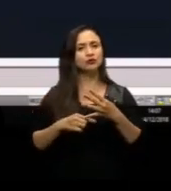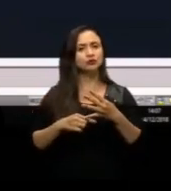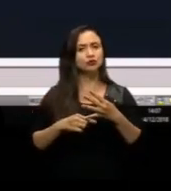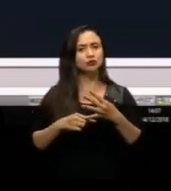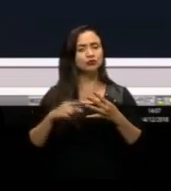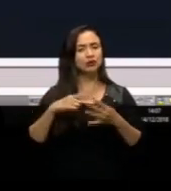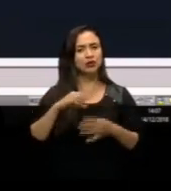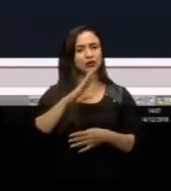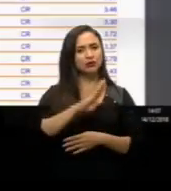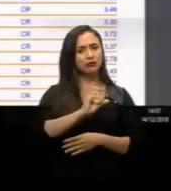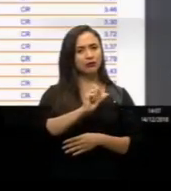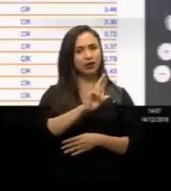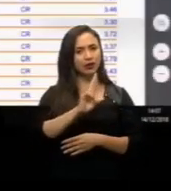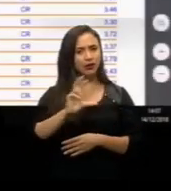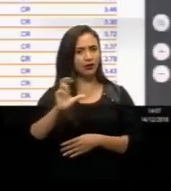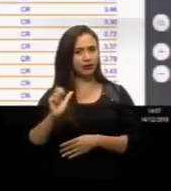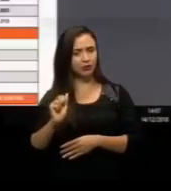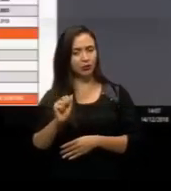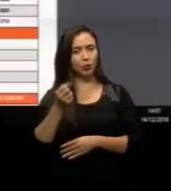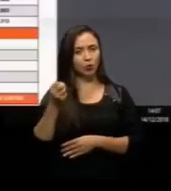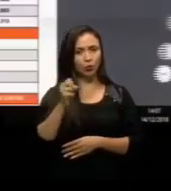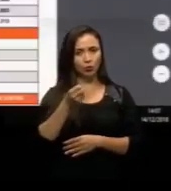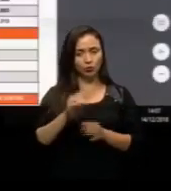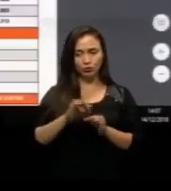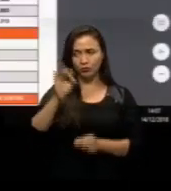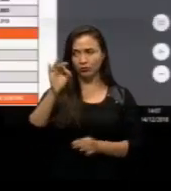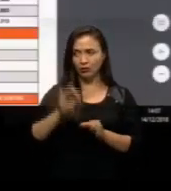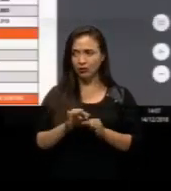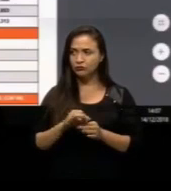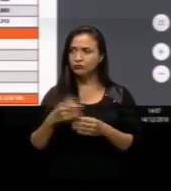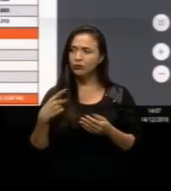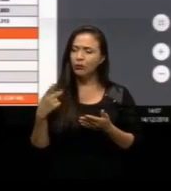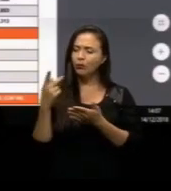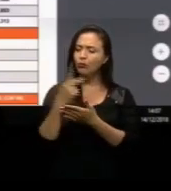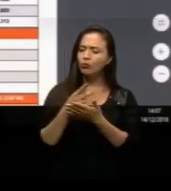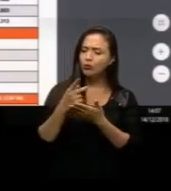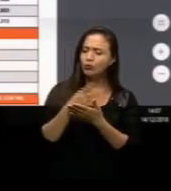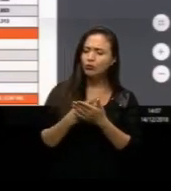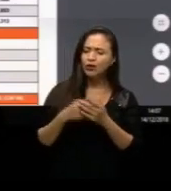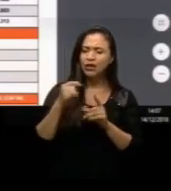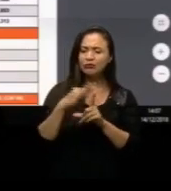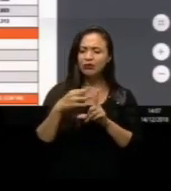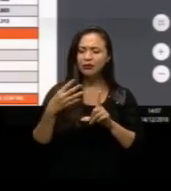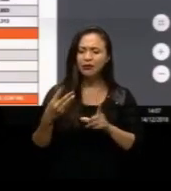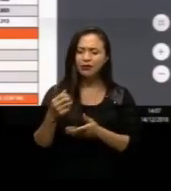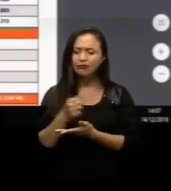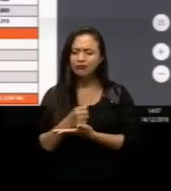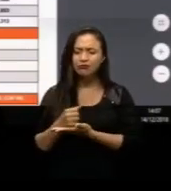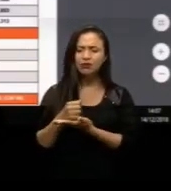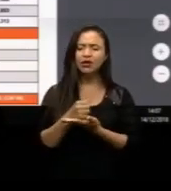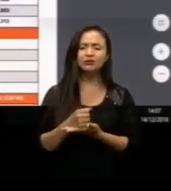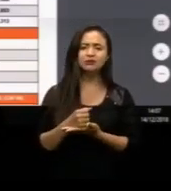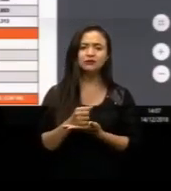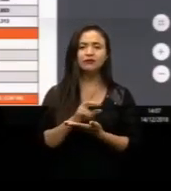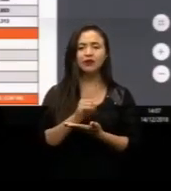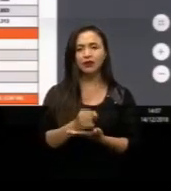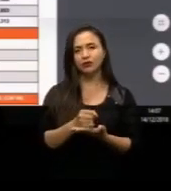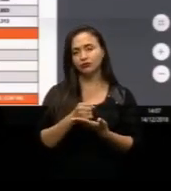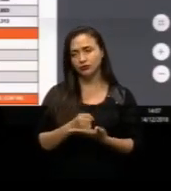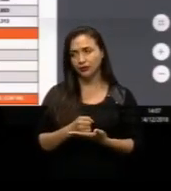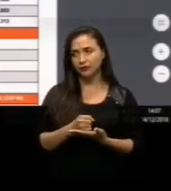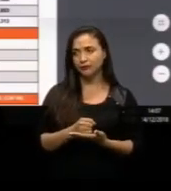metros. Então, a gente vem aqui e procura uma tabela de base para a gente se basear quanto que pesa o aço. Então, olha